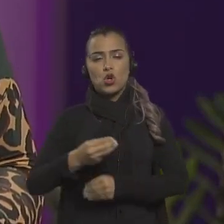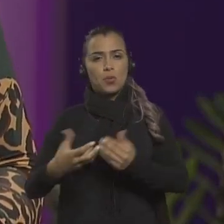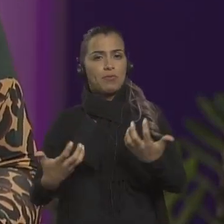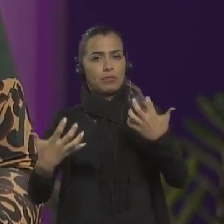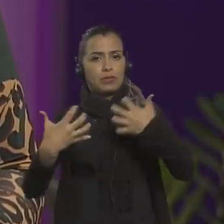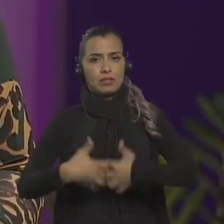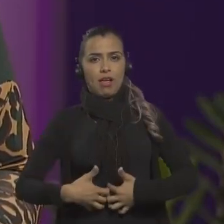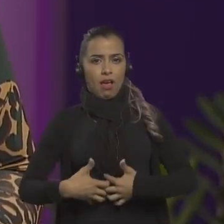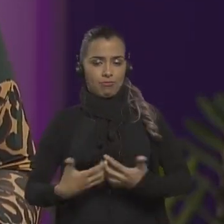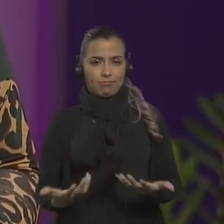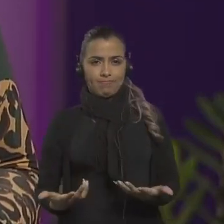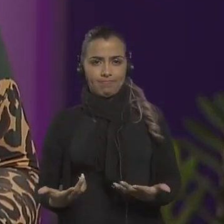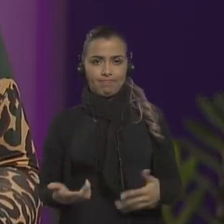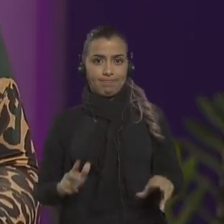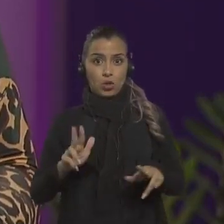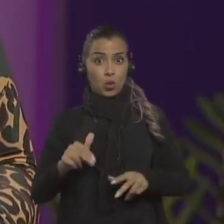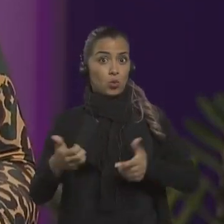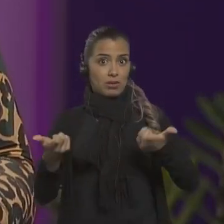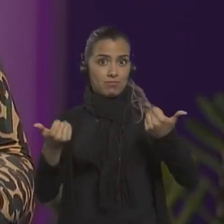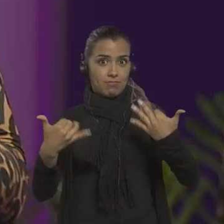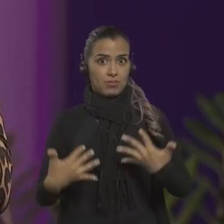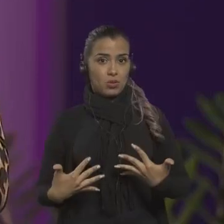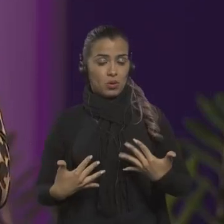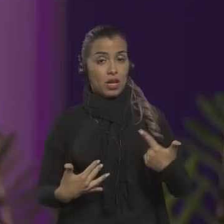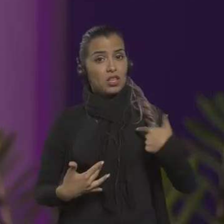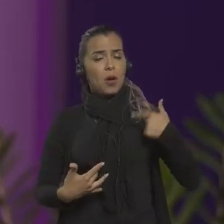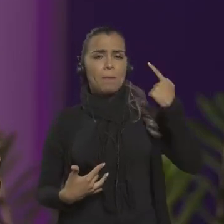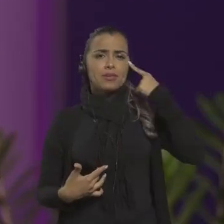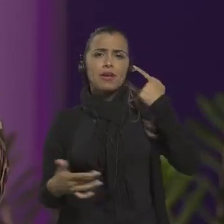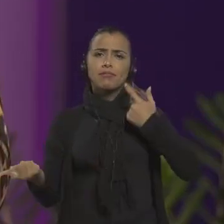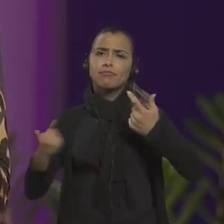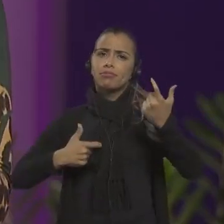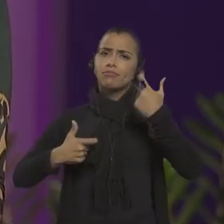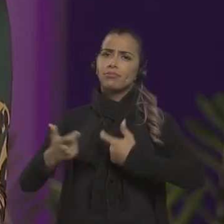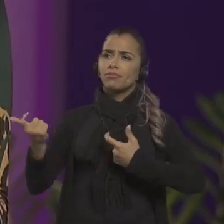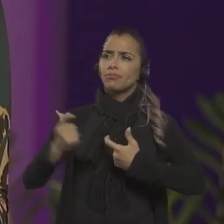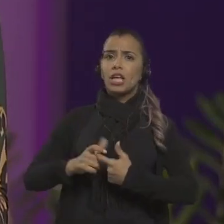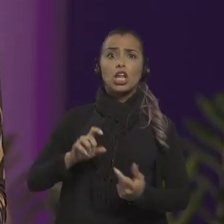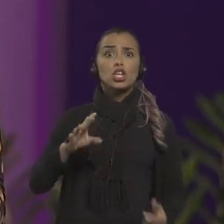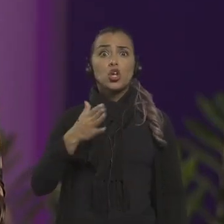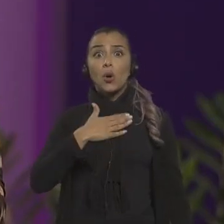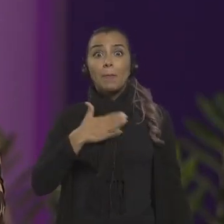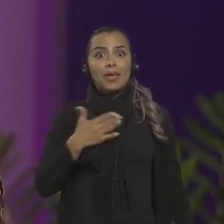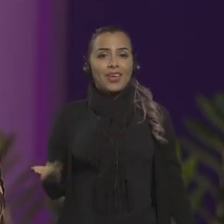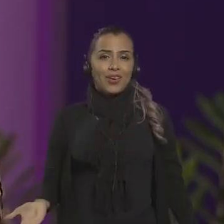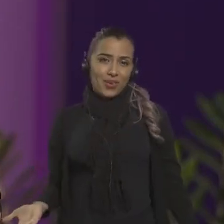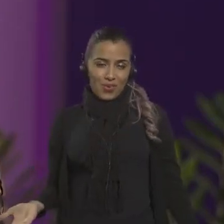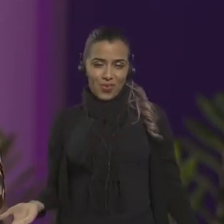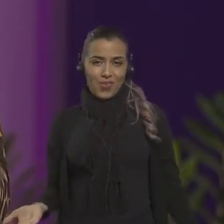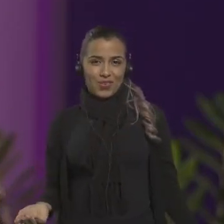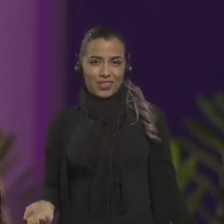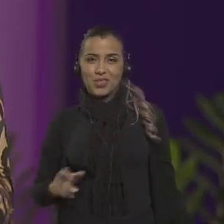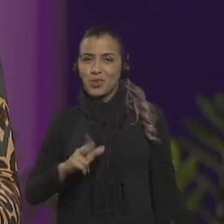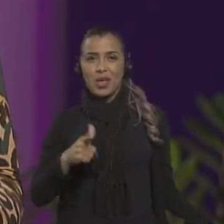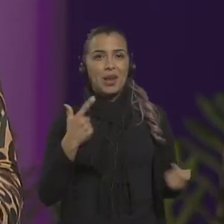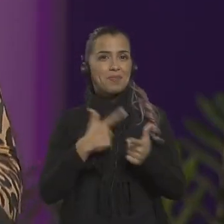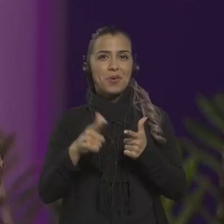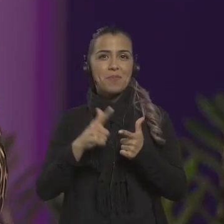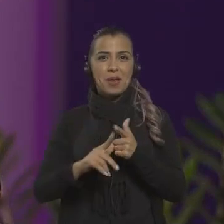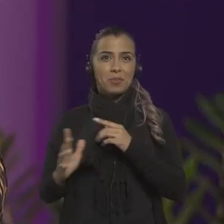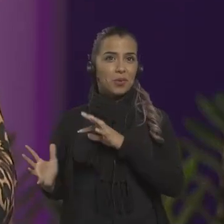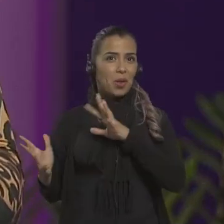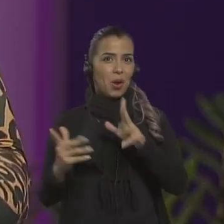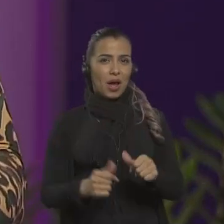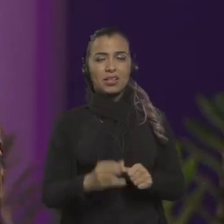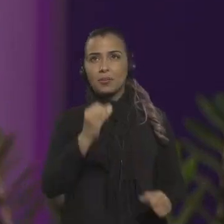agia e como é que ele atuava. Então eu pensava que aqueles ataques que eu sofria eram diretos a mim, né? Então, assim, era eu que era